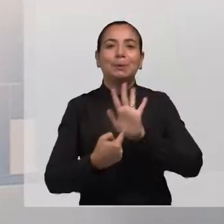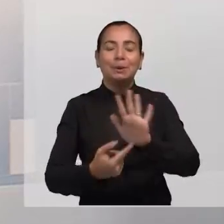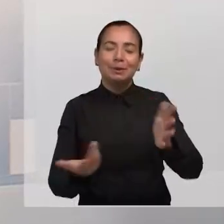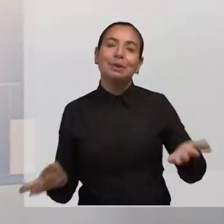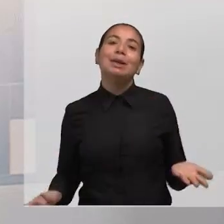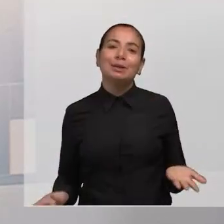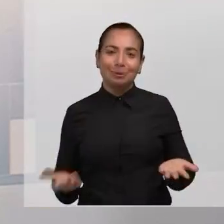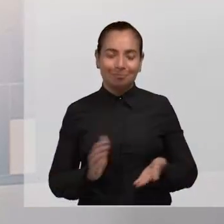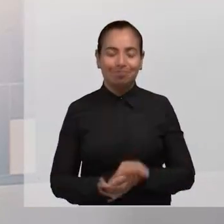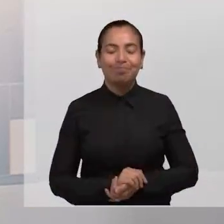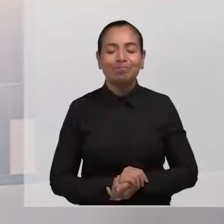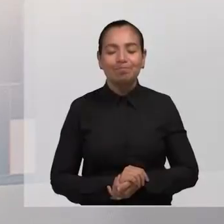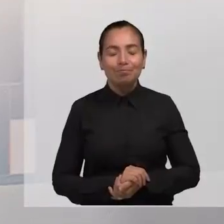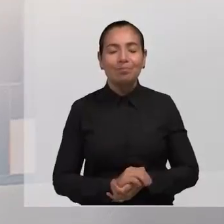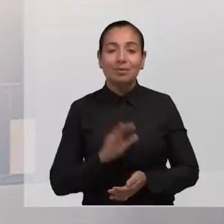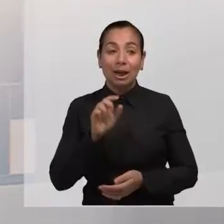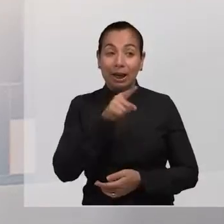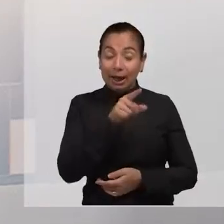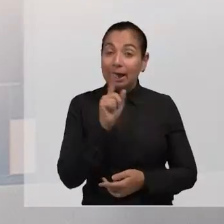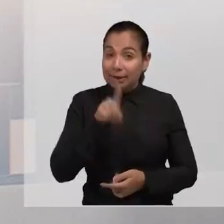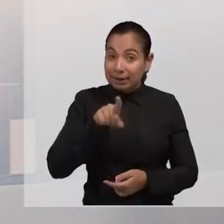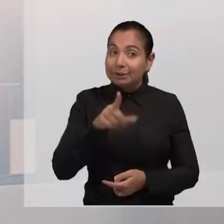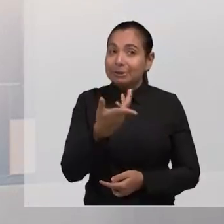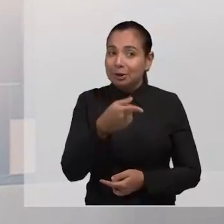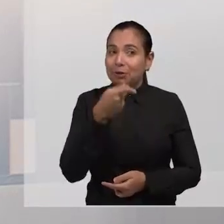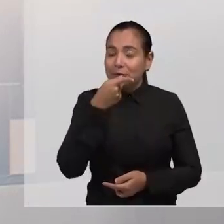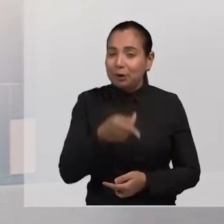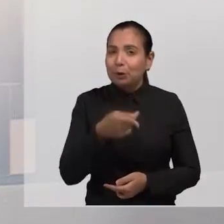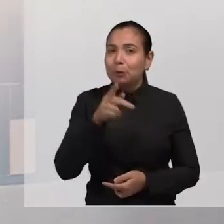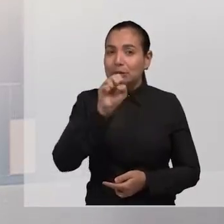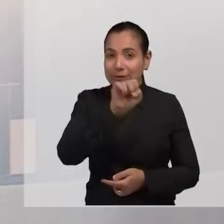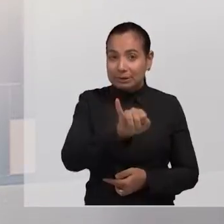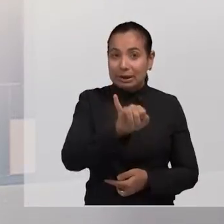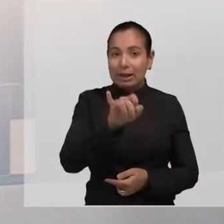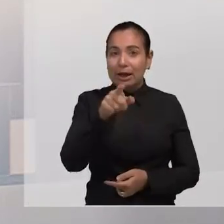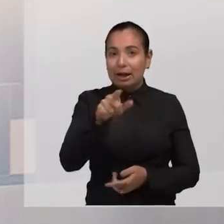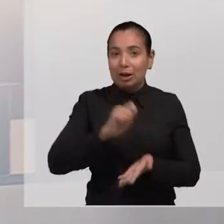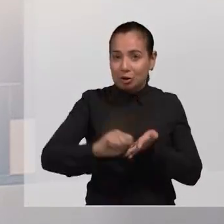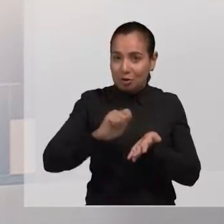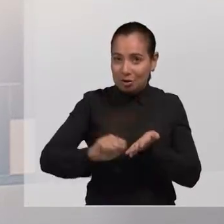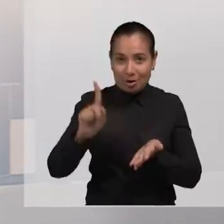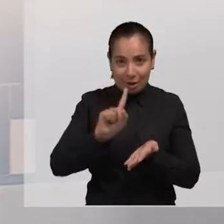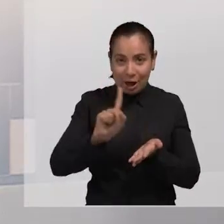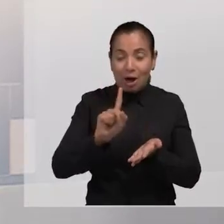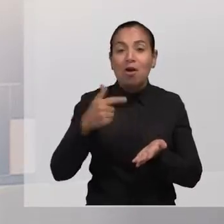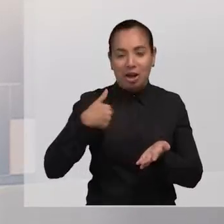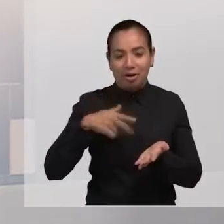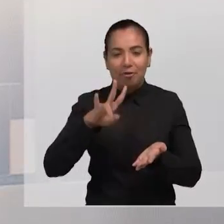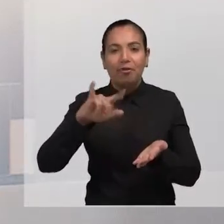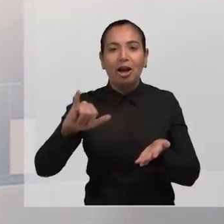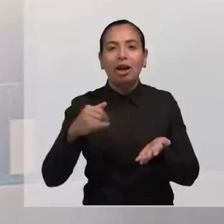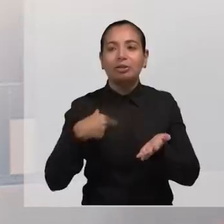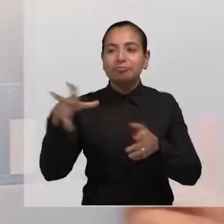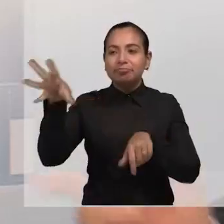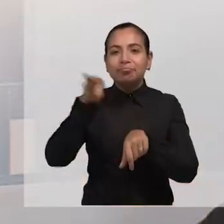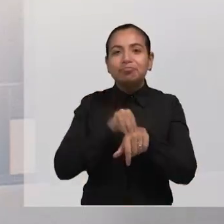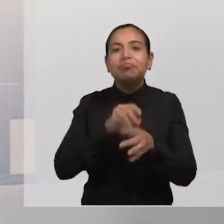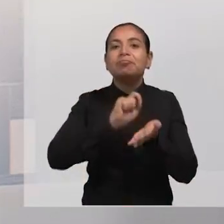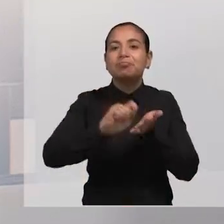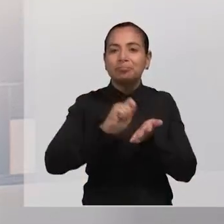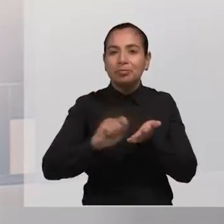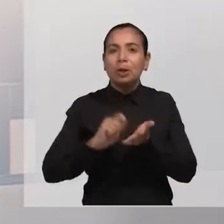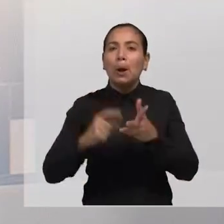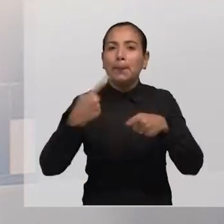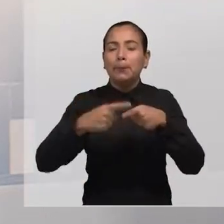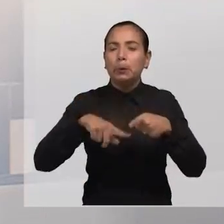atenção, que para mim ninguém tocou no assunto. Se você não escrever sobre isso, eu vou escrever. Desde na minha